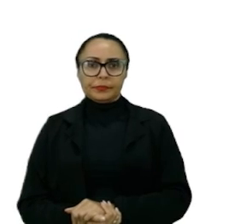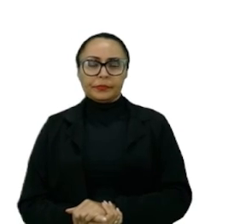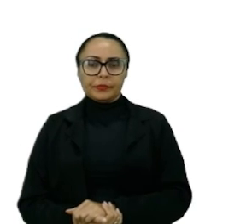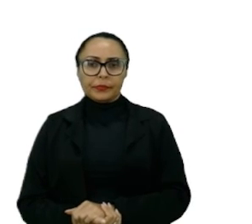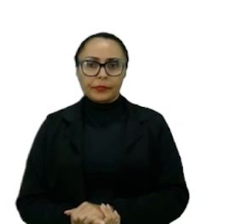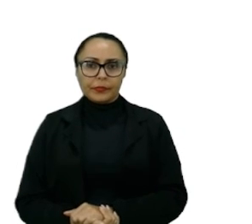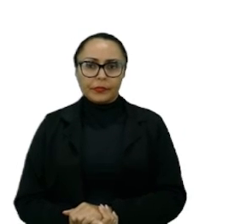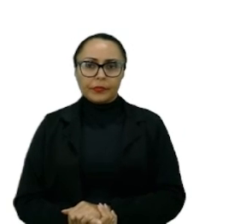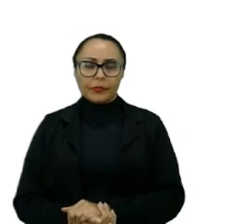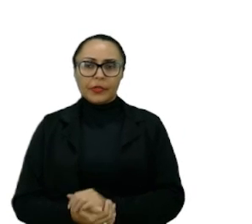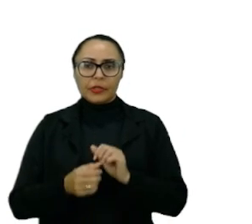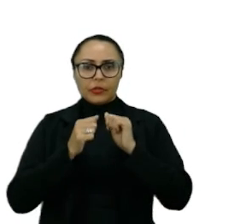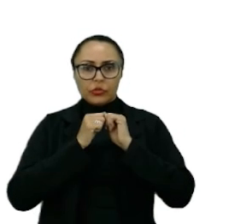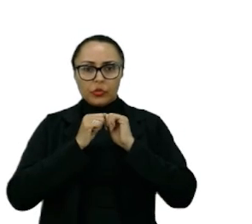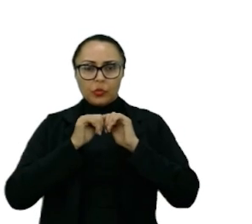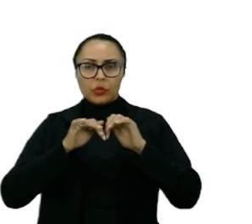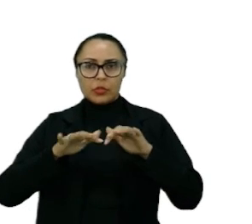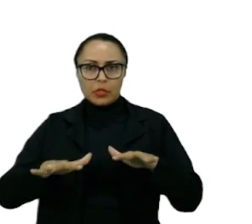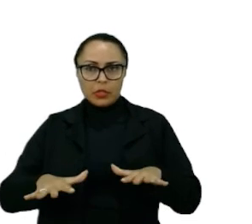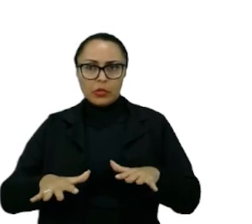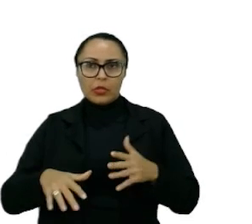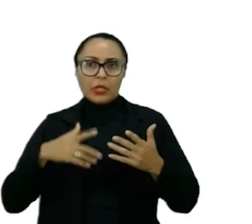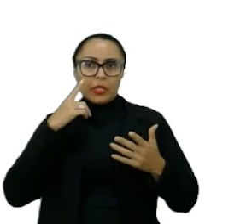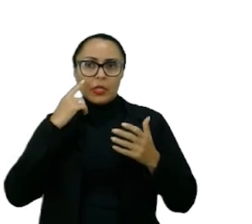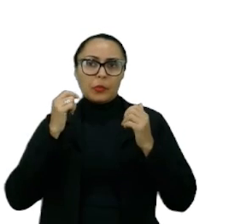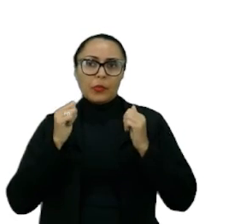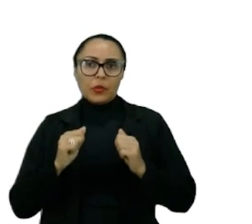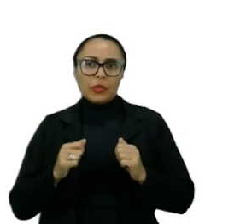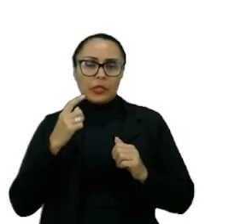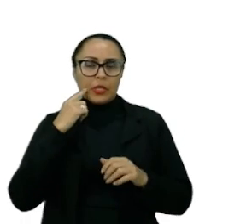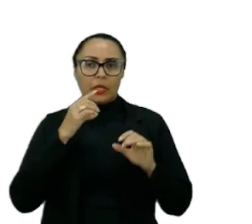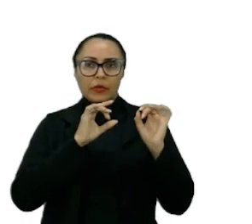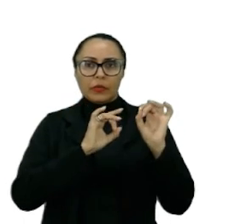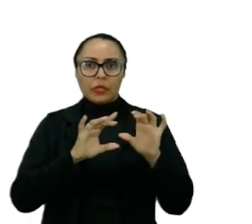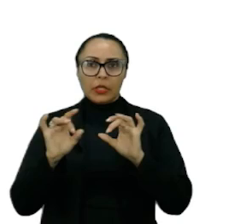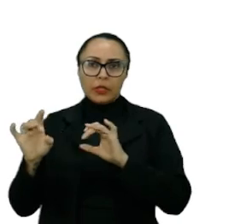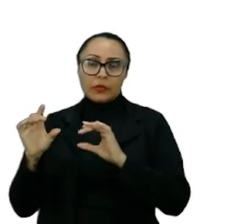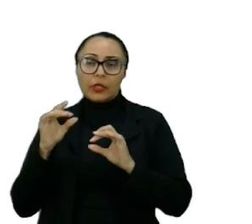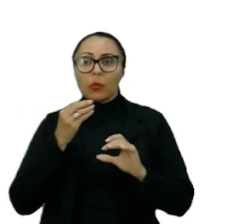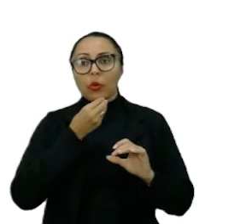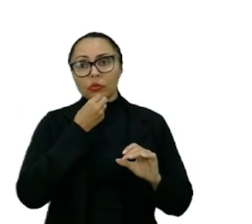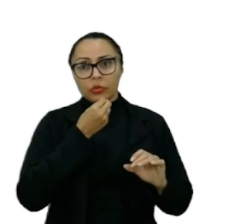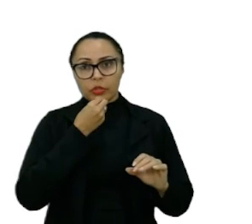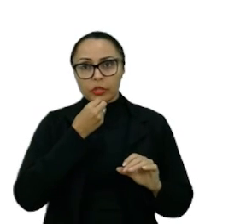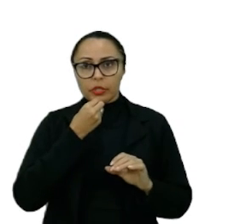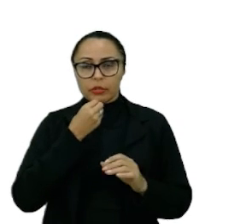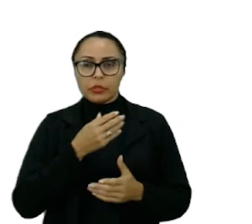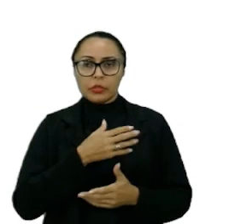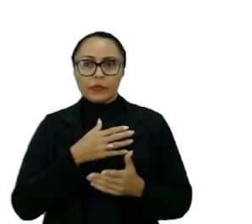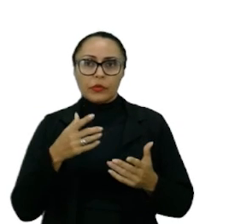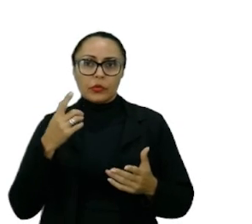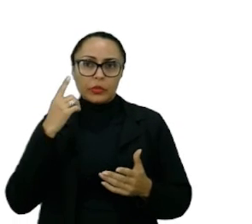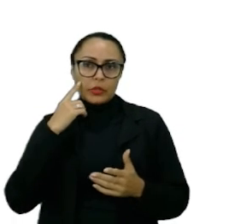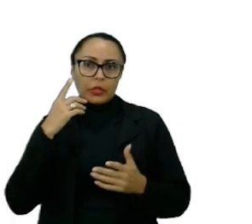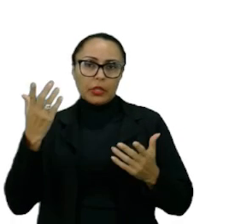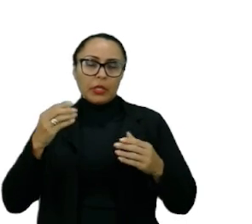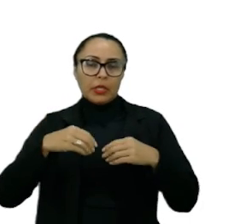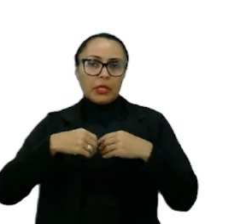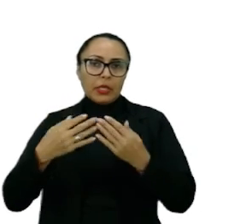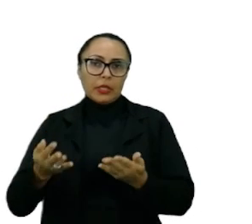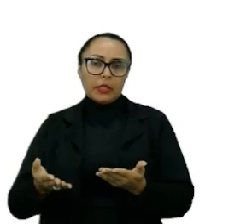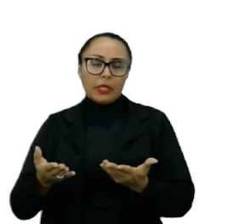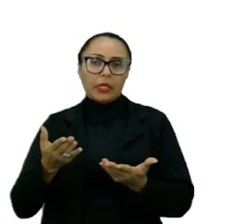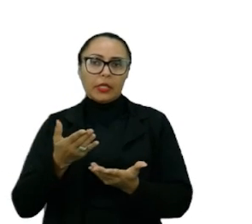mercadorias, ele pode estar medindo forças e oportunidades nas rotas de entrega de mercadorias, ou seja, os pontos